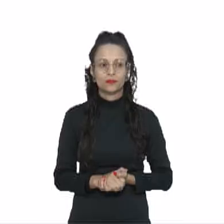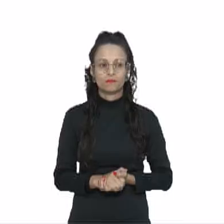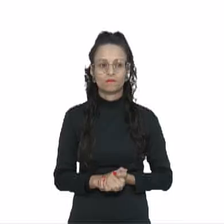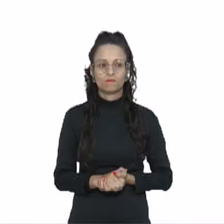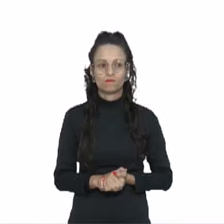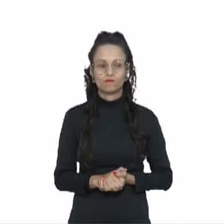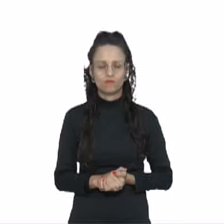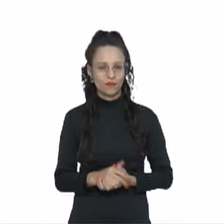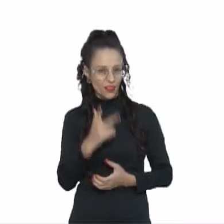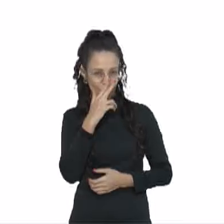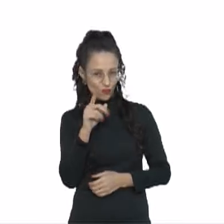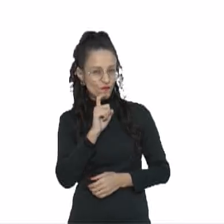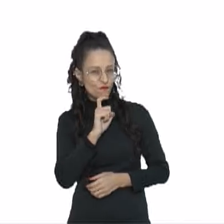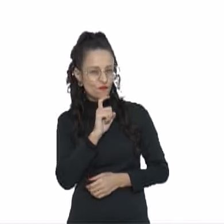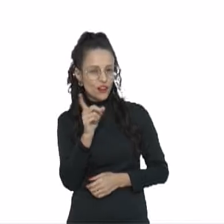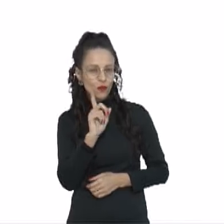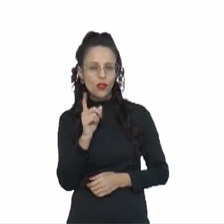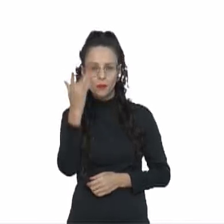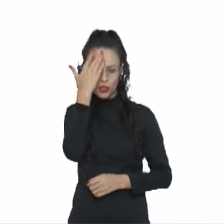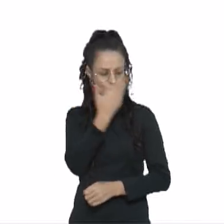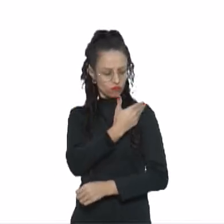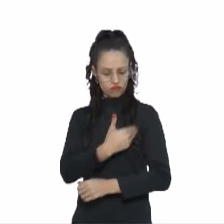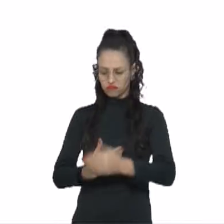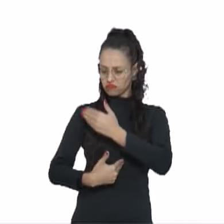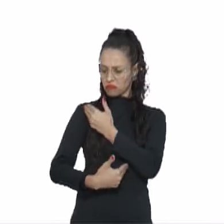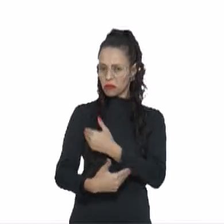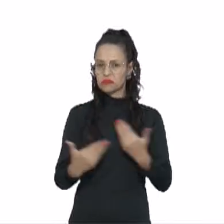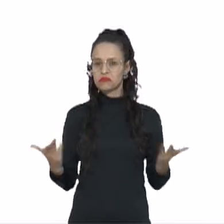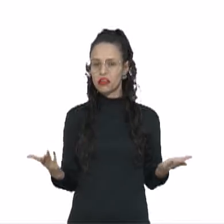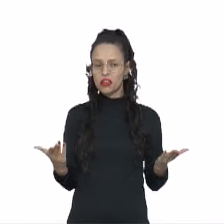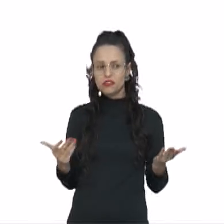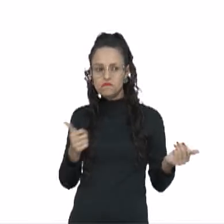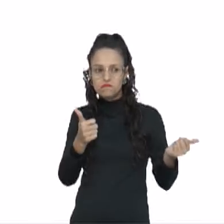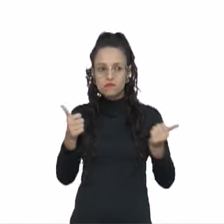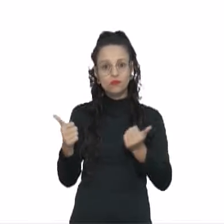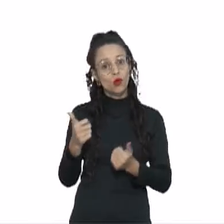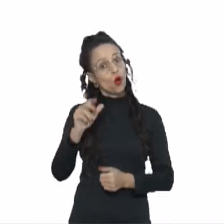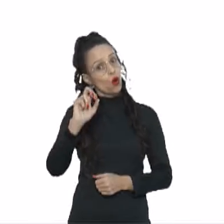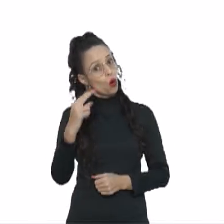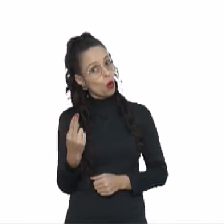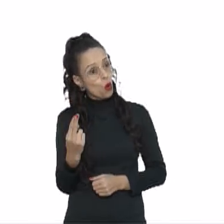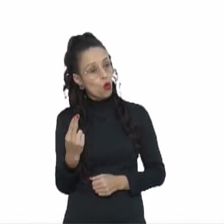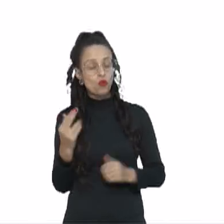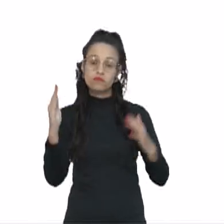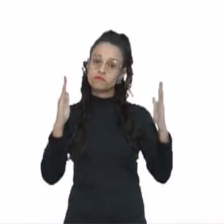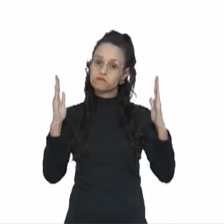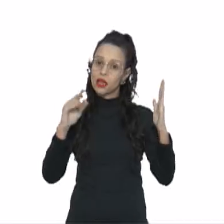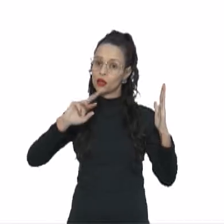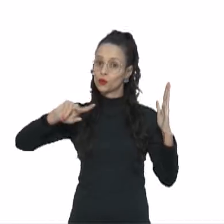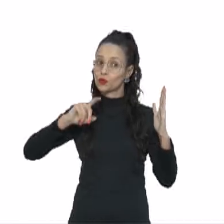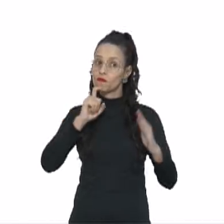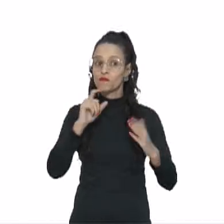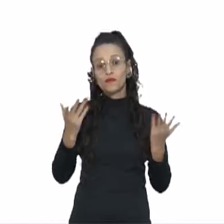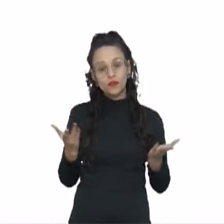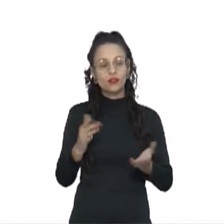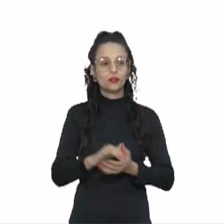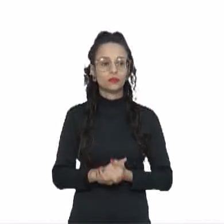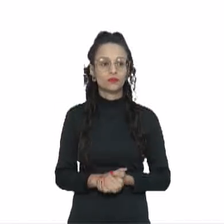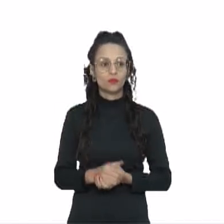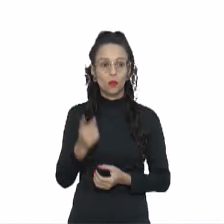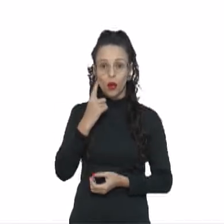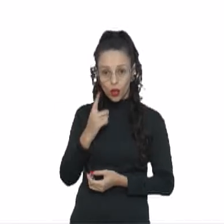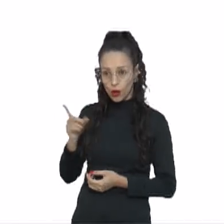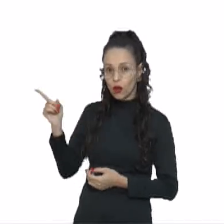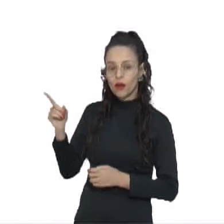Não deve ser frio, né, professor? Galerinha ali de camiseta, de boa, Ou pode ser, mas não está num período de frio. Olha